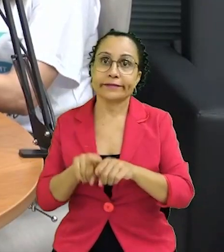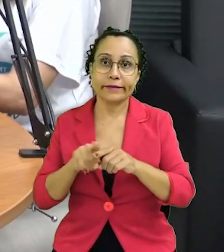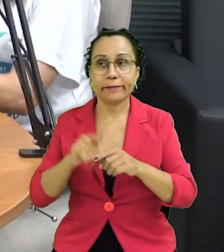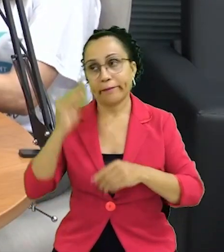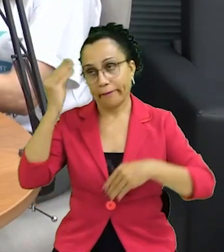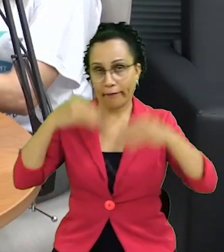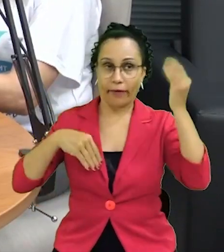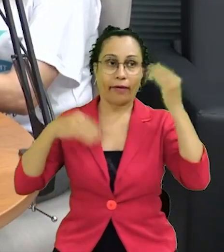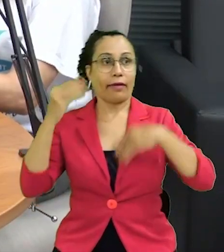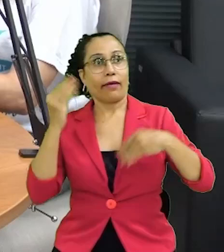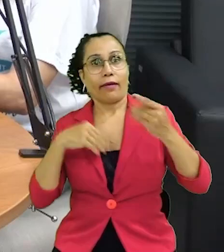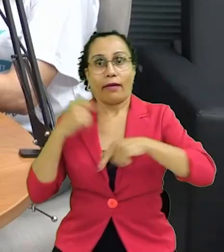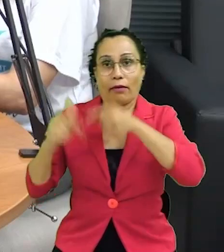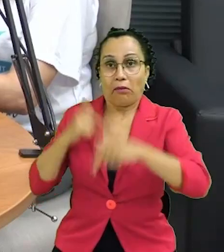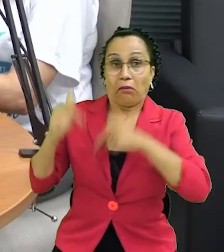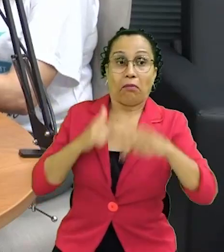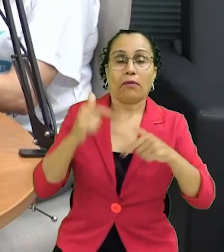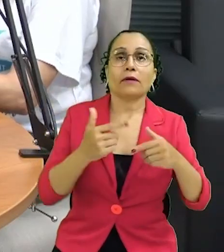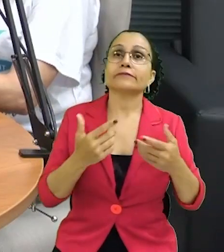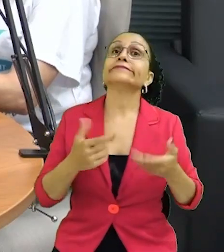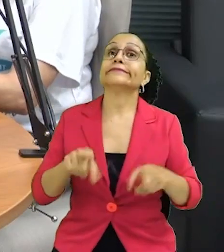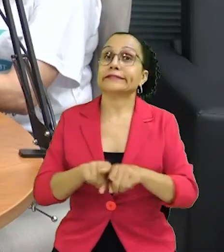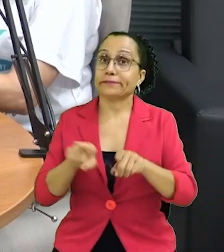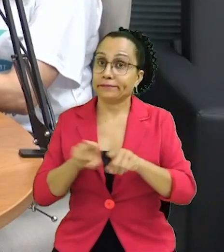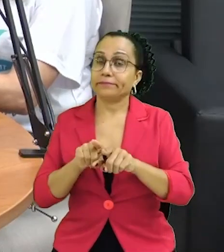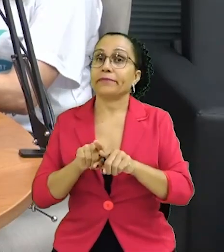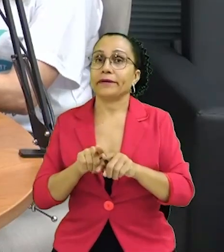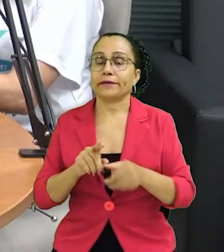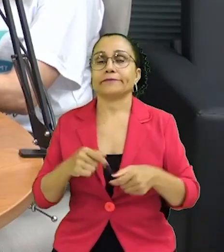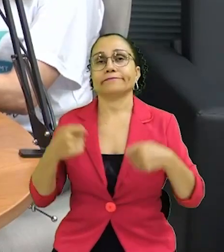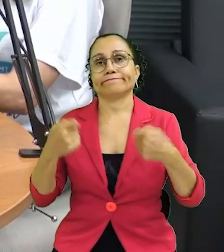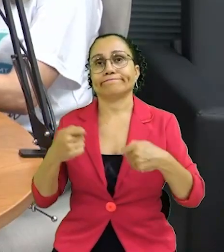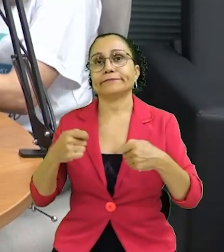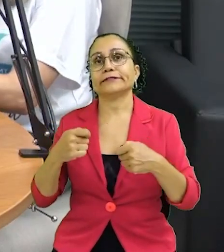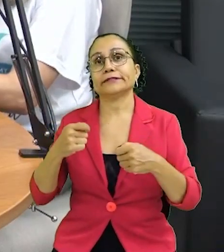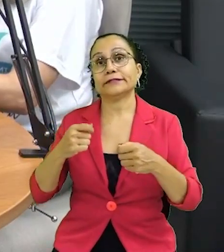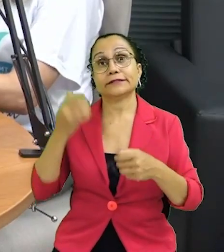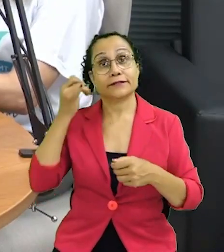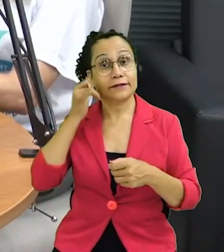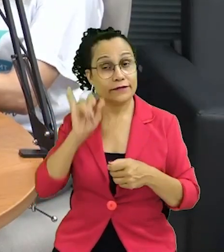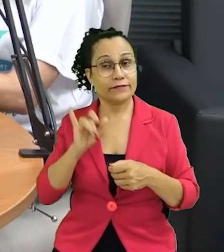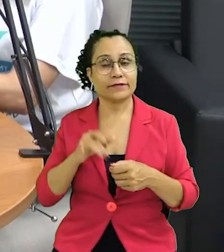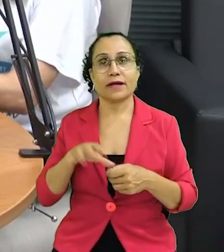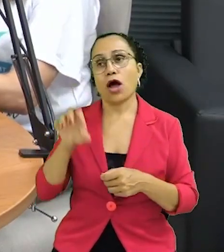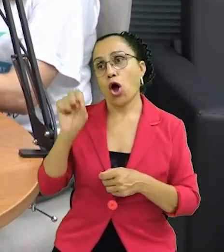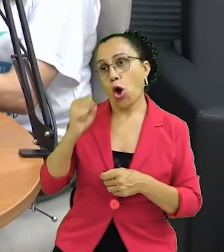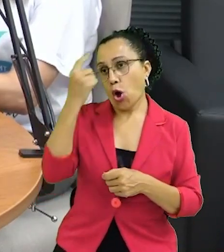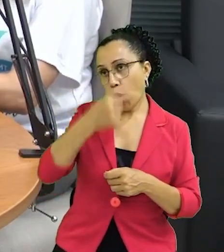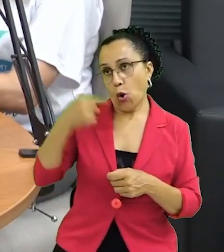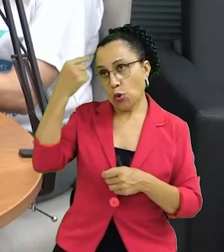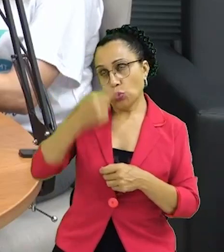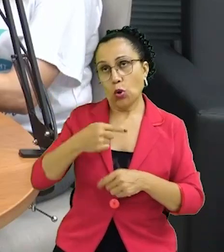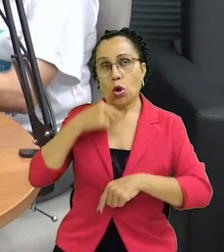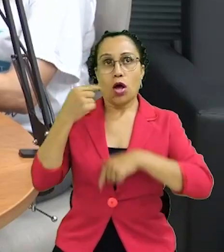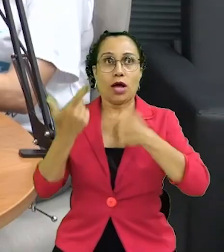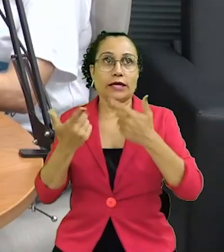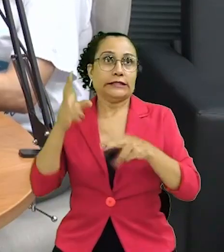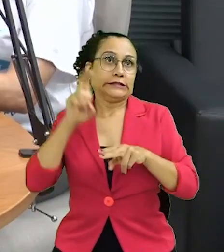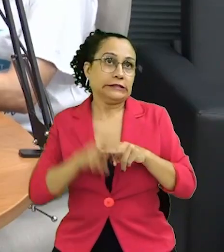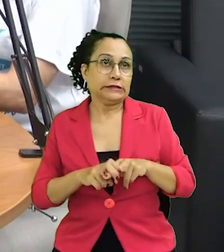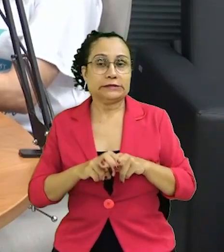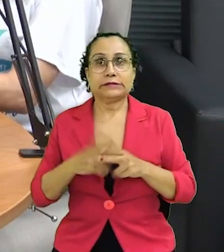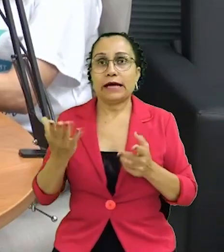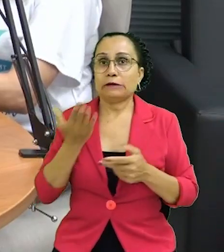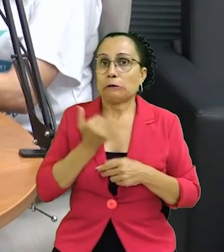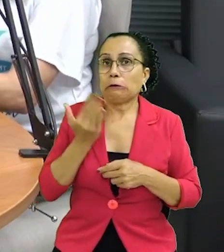contribui bastante. O estresse seria mais um. Então vamos colocar que a pessoa está 8 horas sentada fazendo uma má alimentação e com